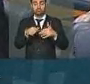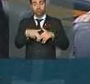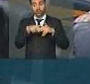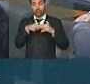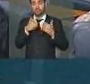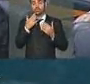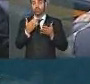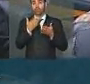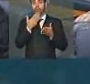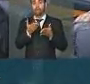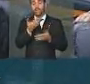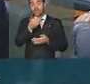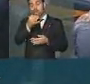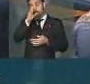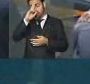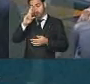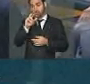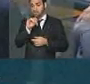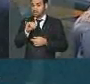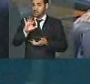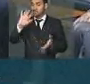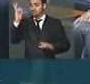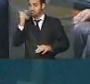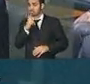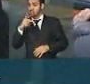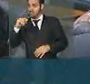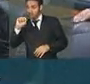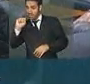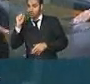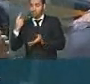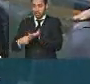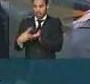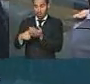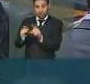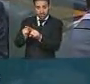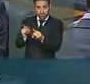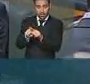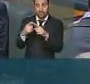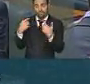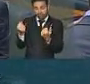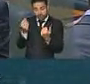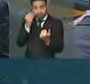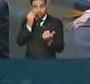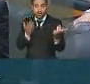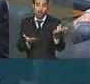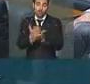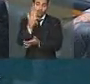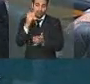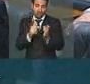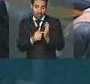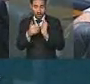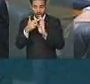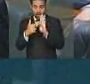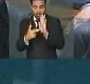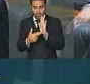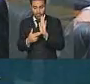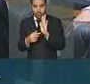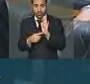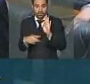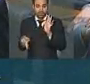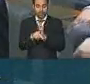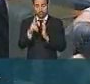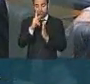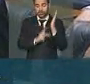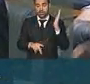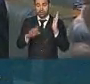sugiro à vossa excelência e, se porventura o PPS tiver entendimento, que a gente possa aprovar o relatório do